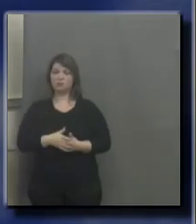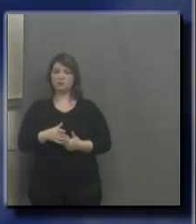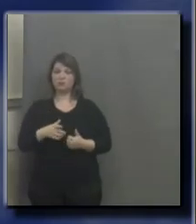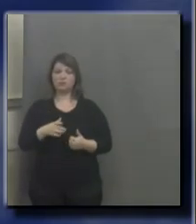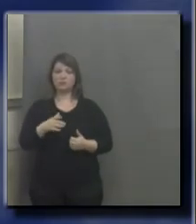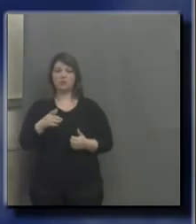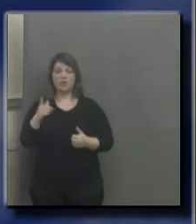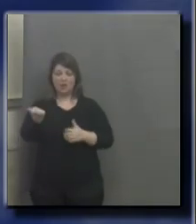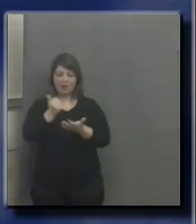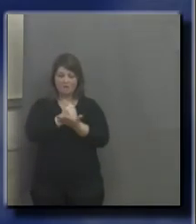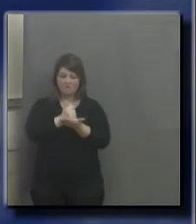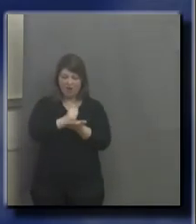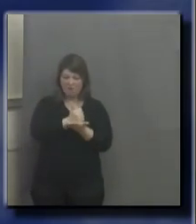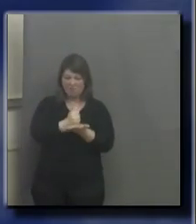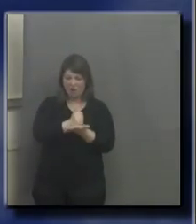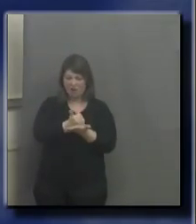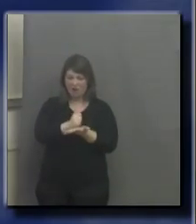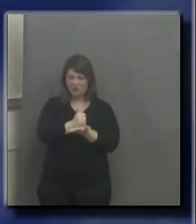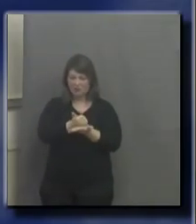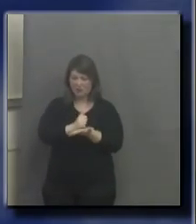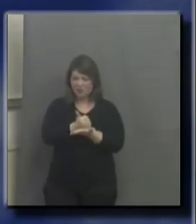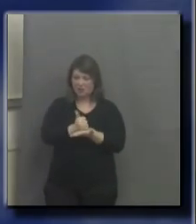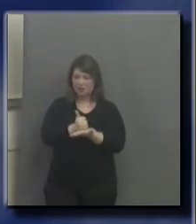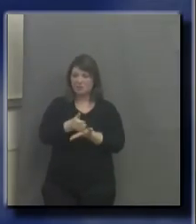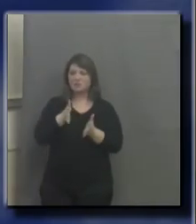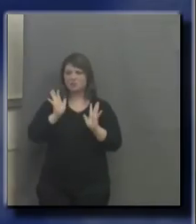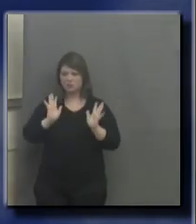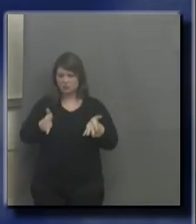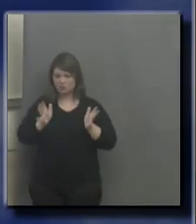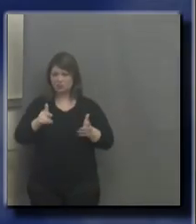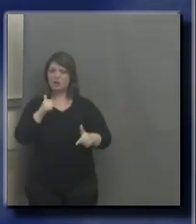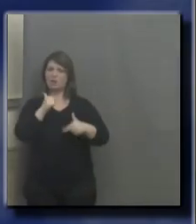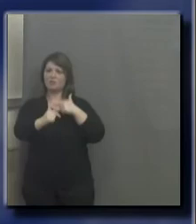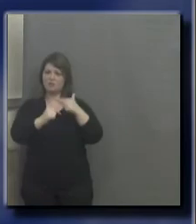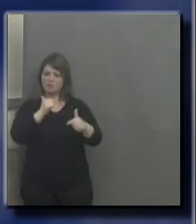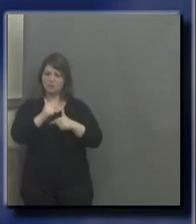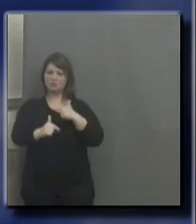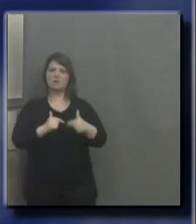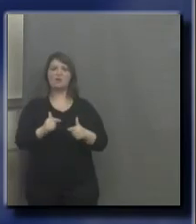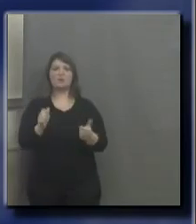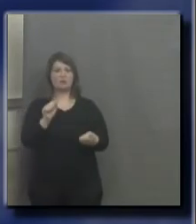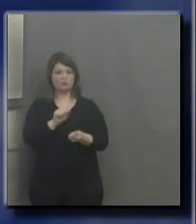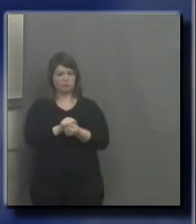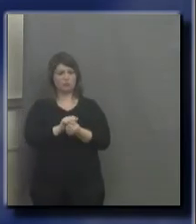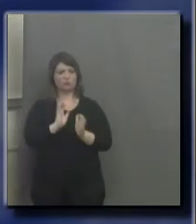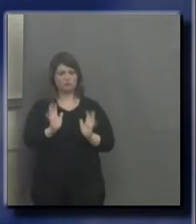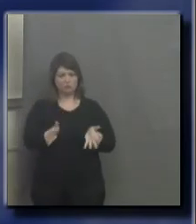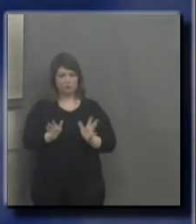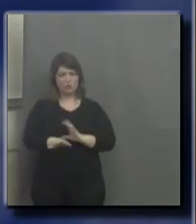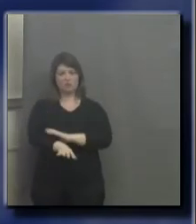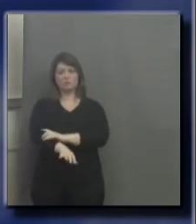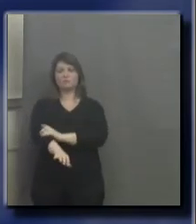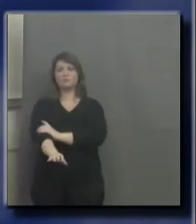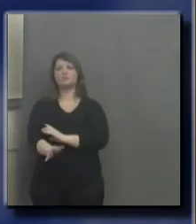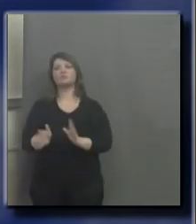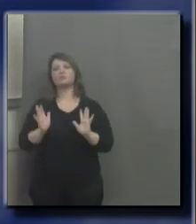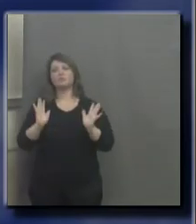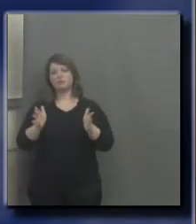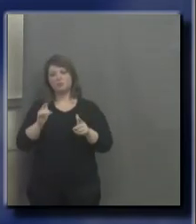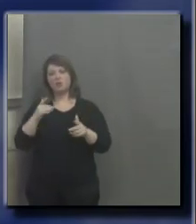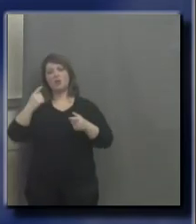de farmácia já fez esse trabalho que nós estamos fazendo agora. Já fez toda